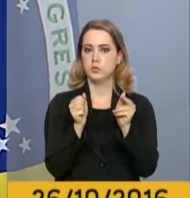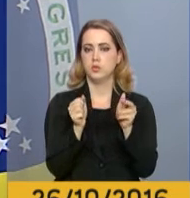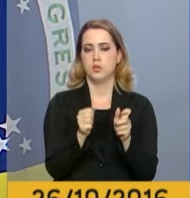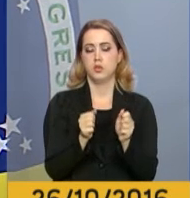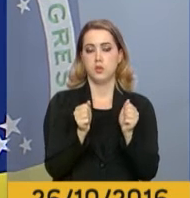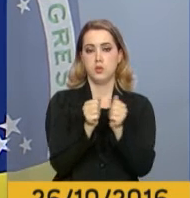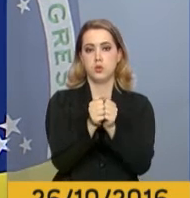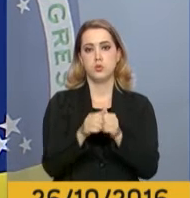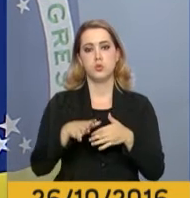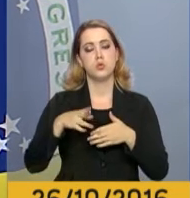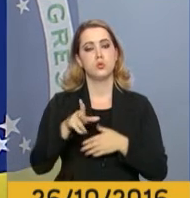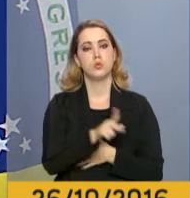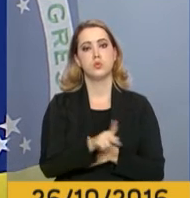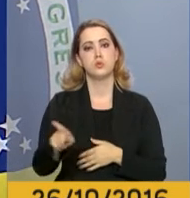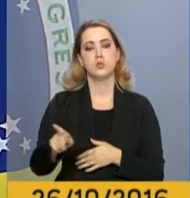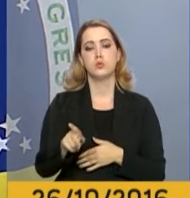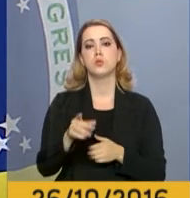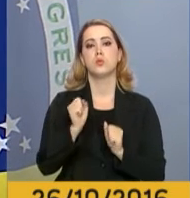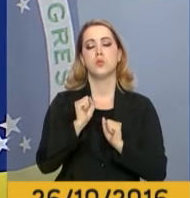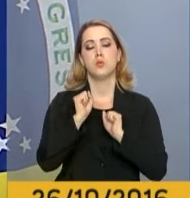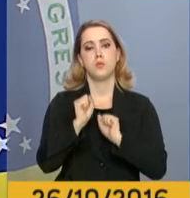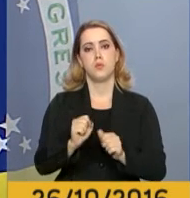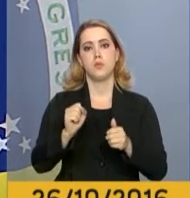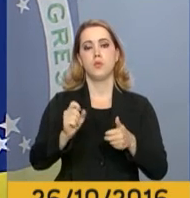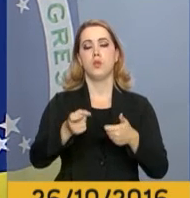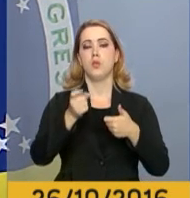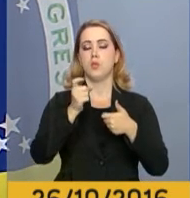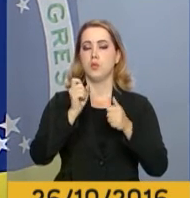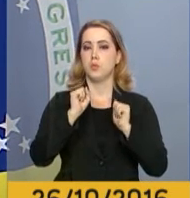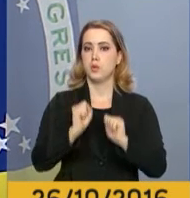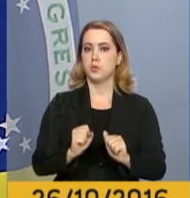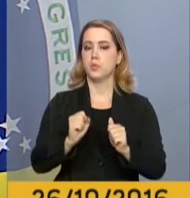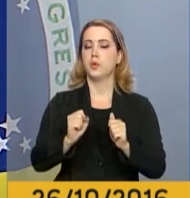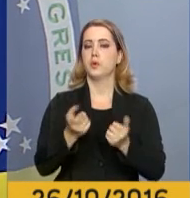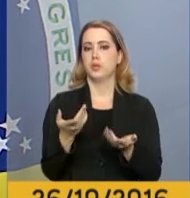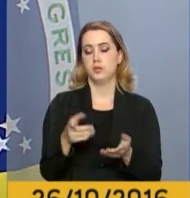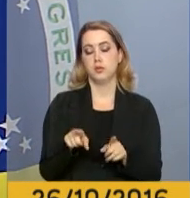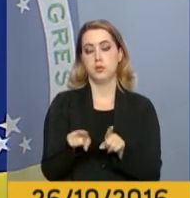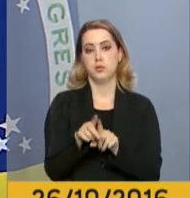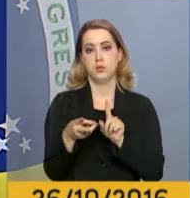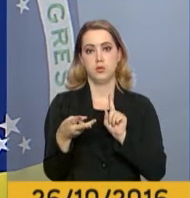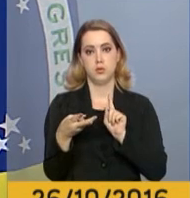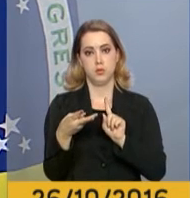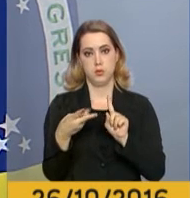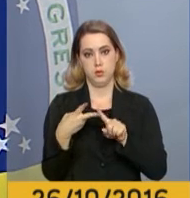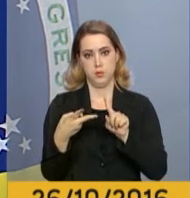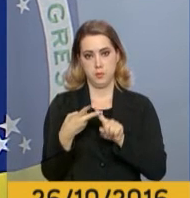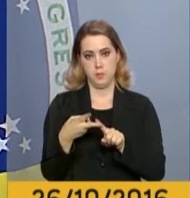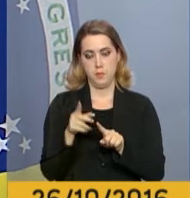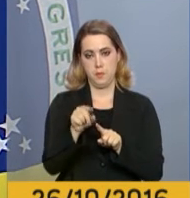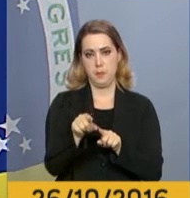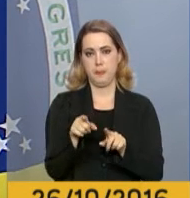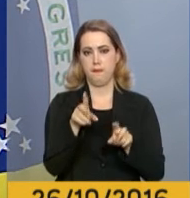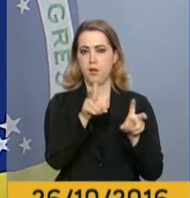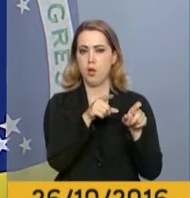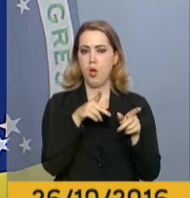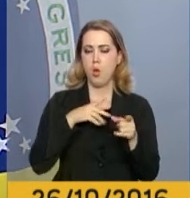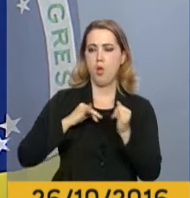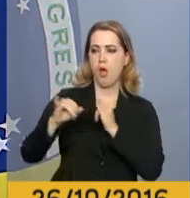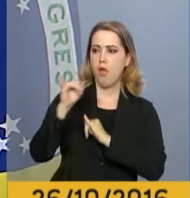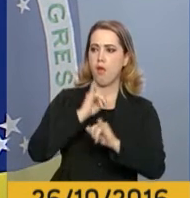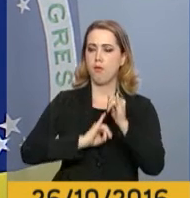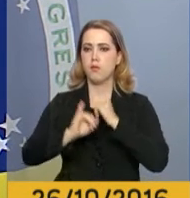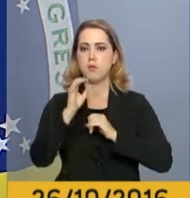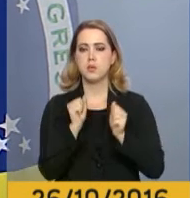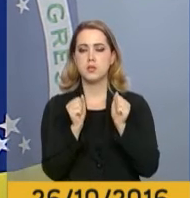de poderes. Sobre as notícias veiculadas a respeito de eventual reunião entre o presidente da